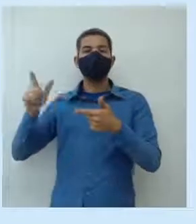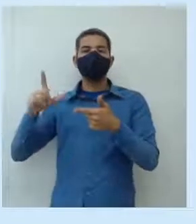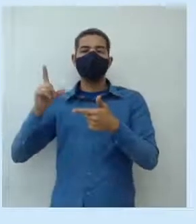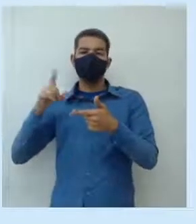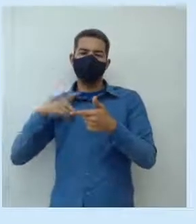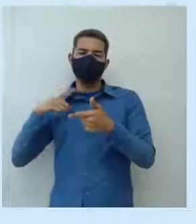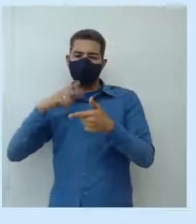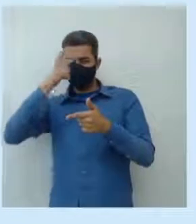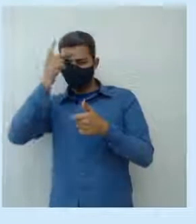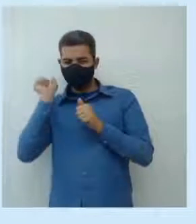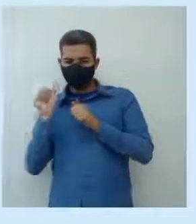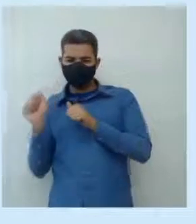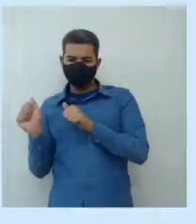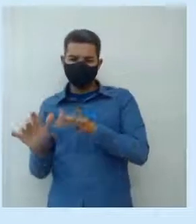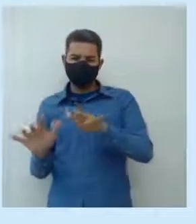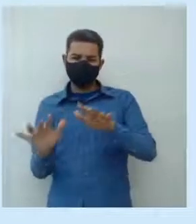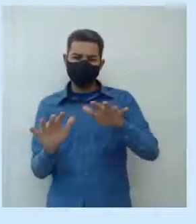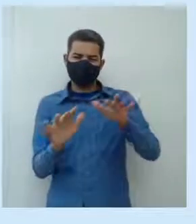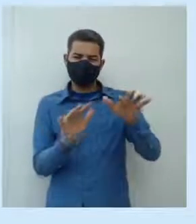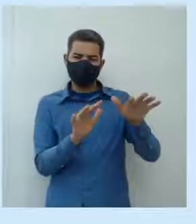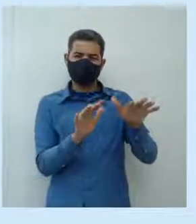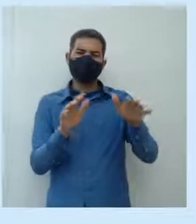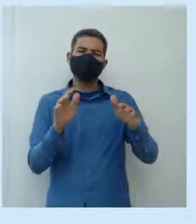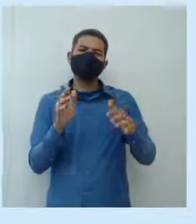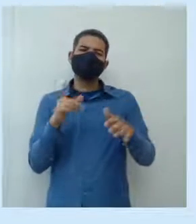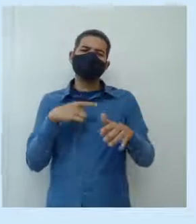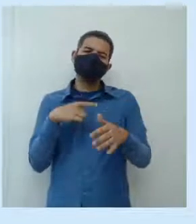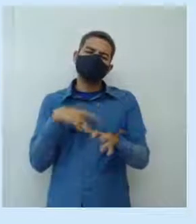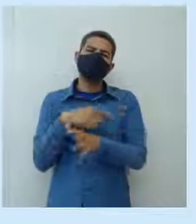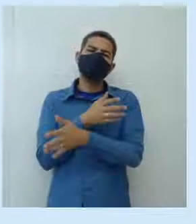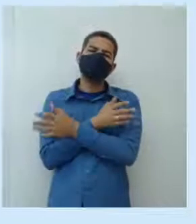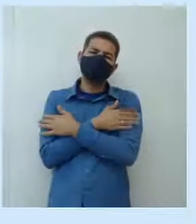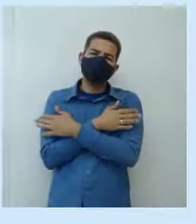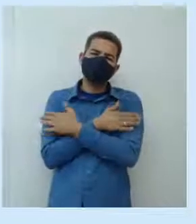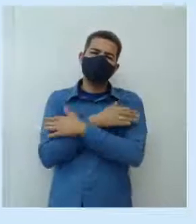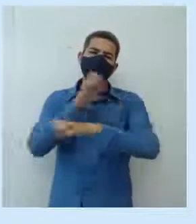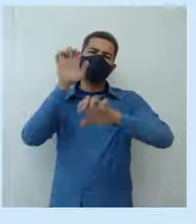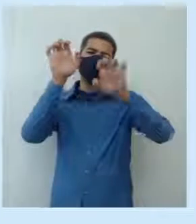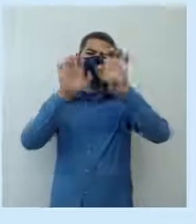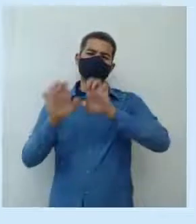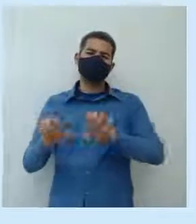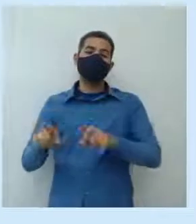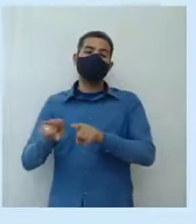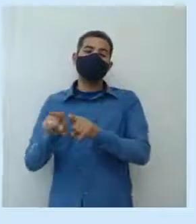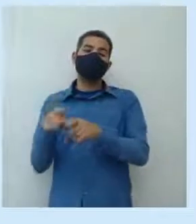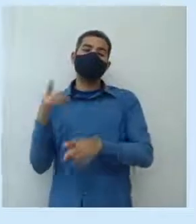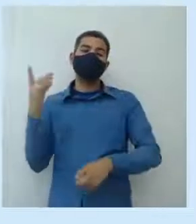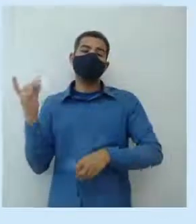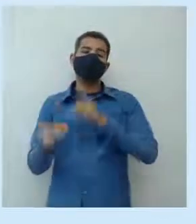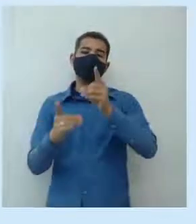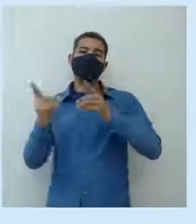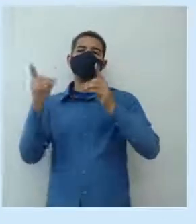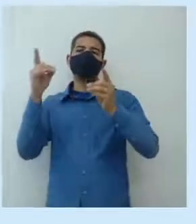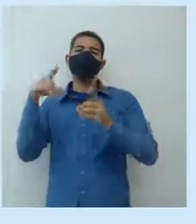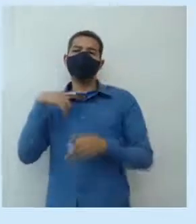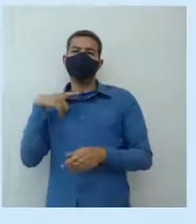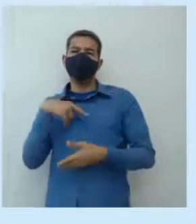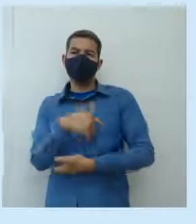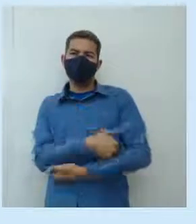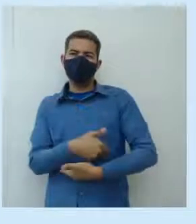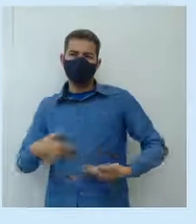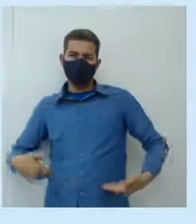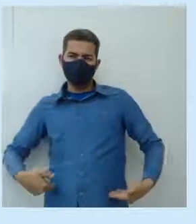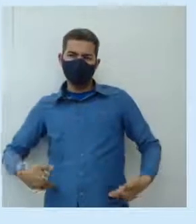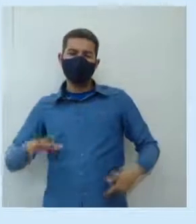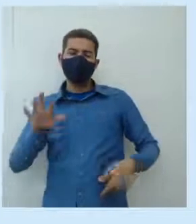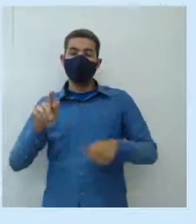em massa das pessoas, né, esse desemprego estrutural, e a gente vai ver também uma dinâmica onde existe uma fome, mesmo tendo